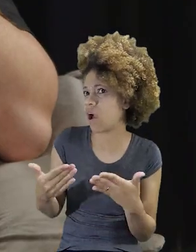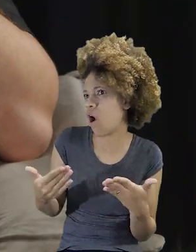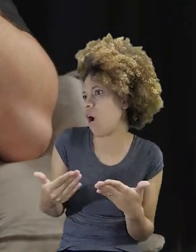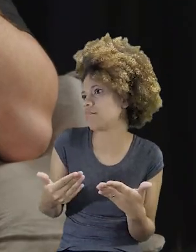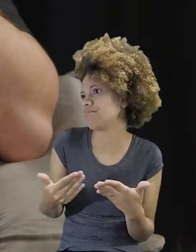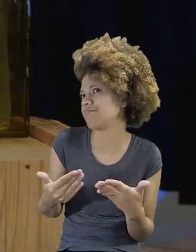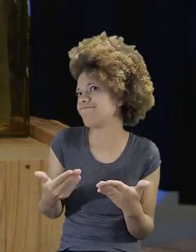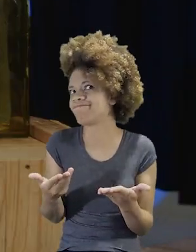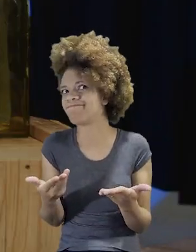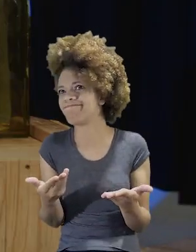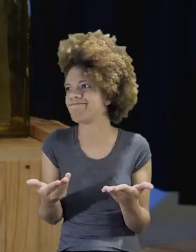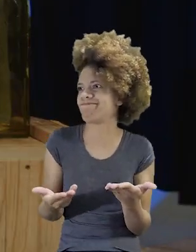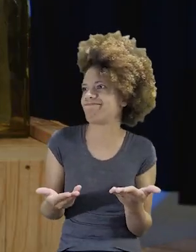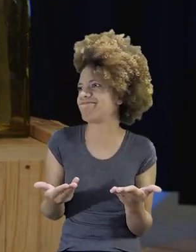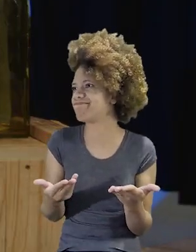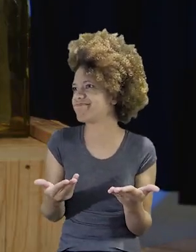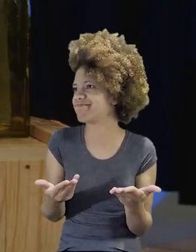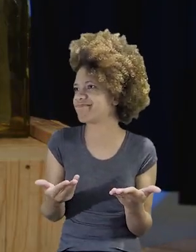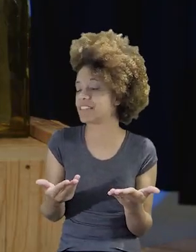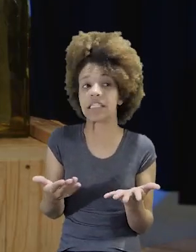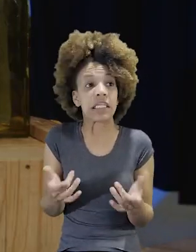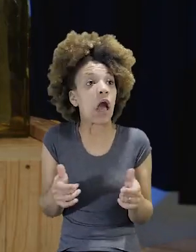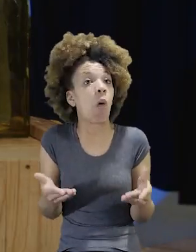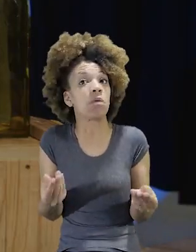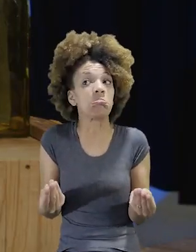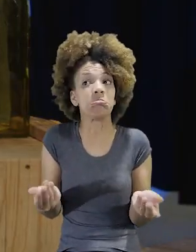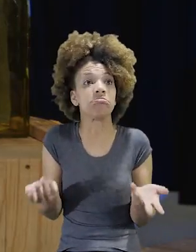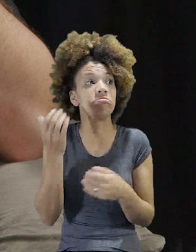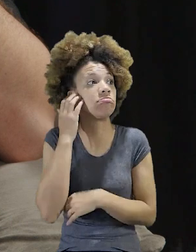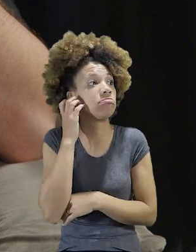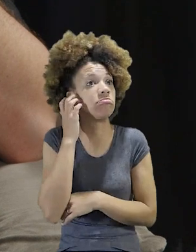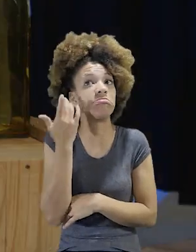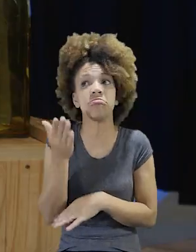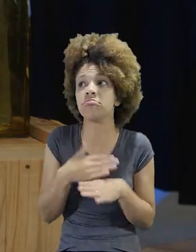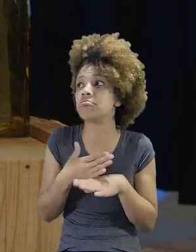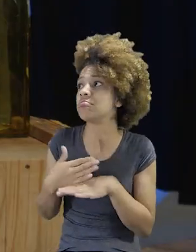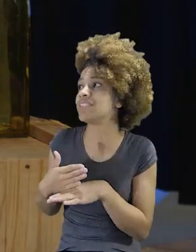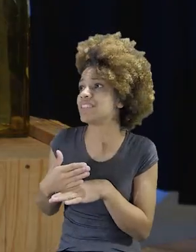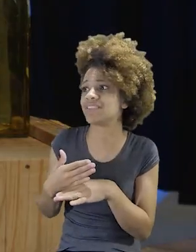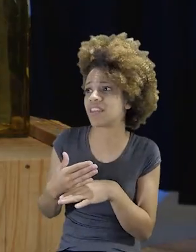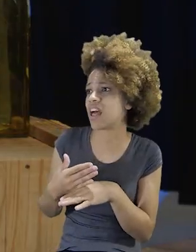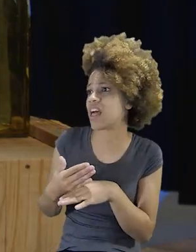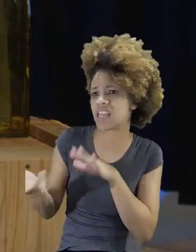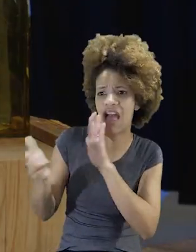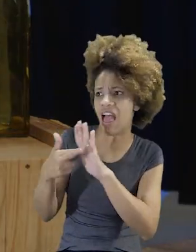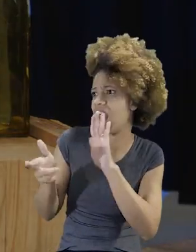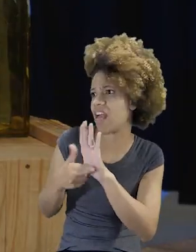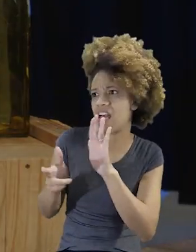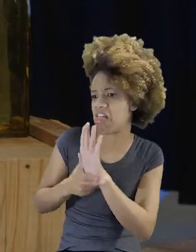regras tá ligado E agora tipo chegou vamos para onde e chegou tipo jogando